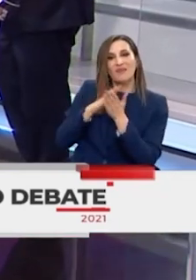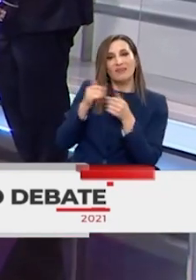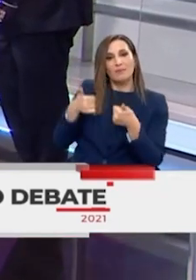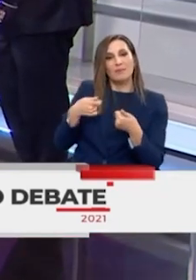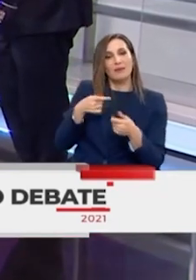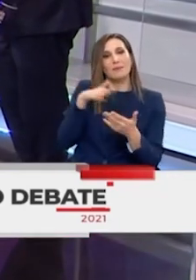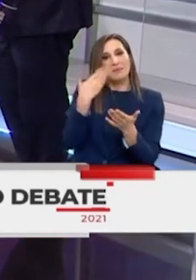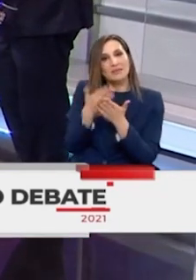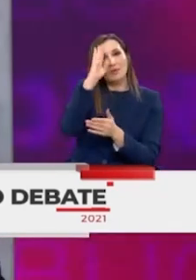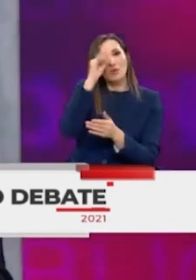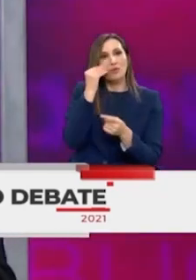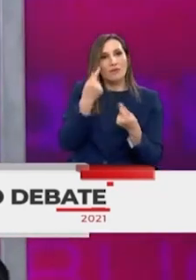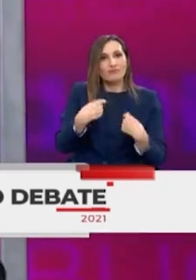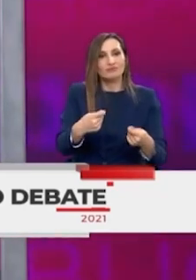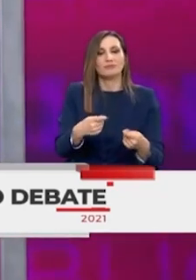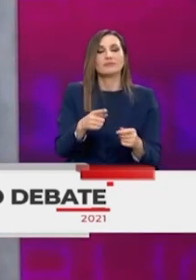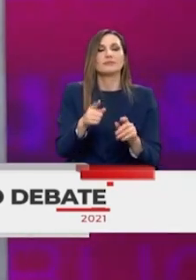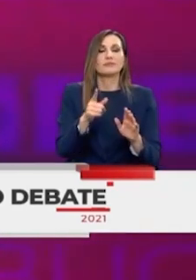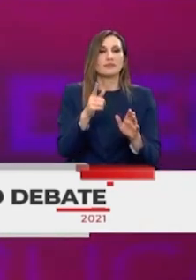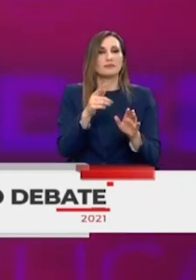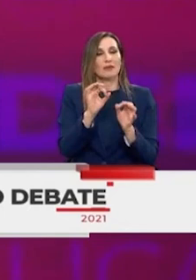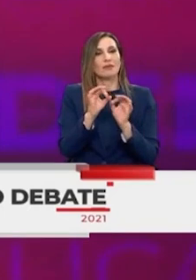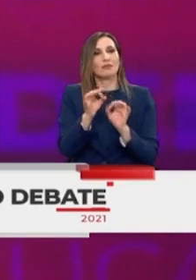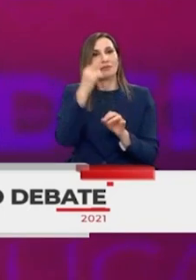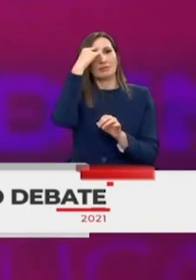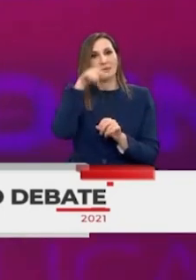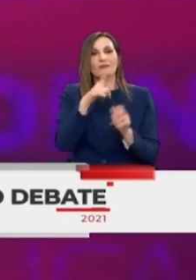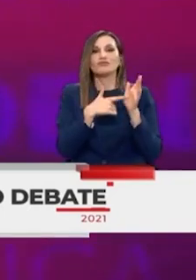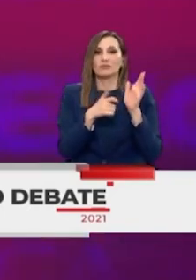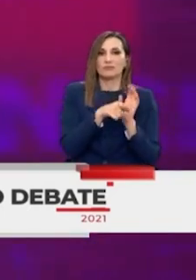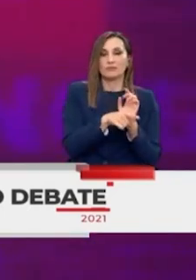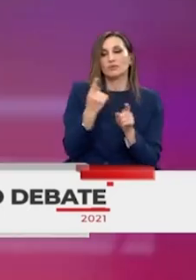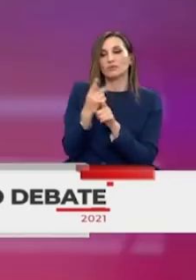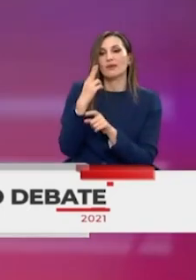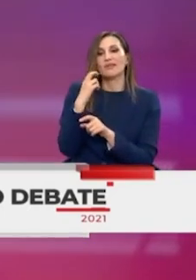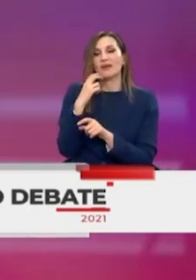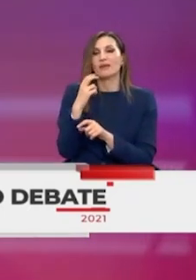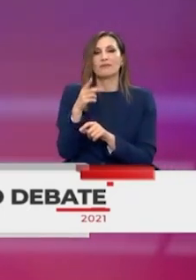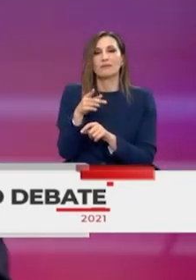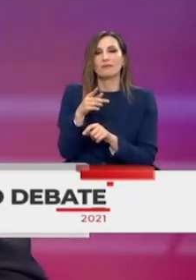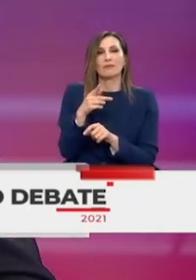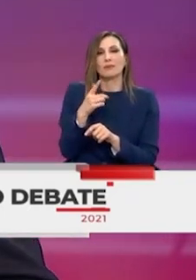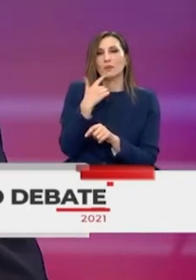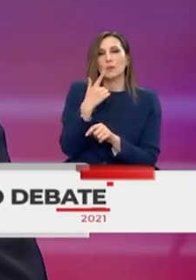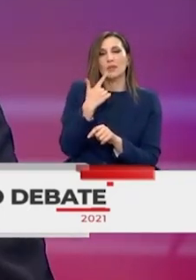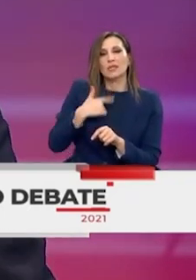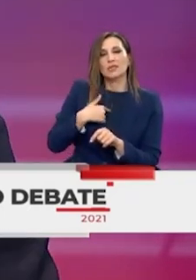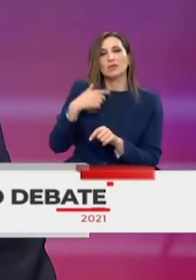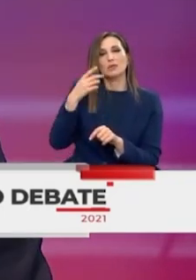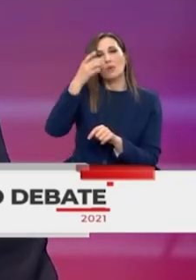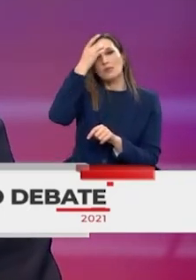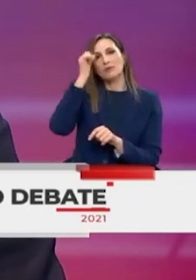da CPTO. Deixe-me só pegar na sua deixa anterior sobre o que aconteceu nos Estados Unidos, até porque André Ventura ainda não ouvia a sua opinião sobre